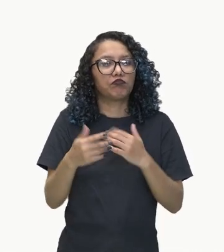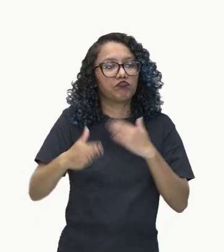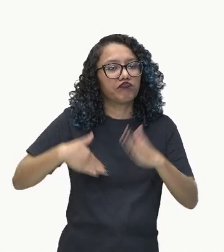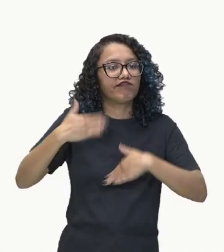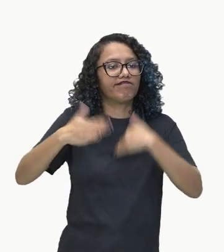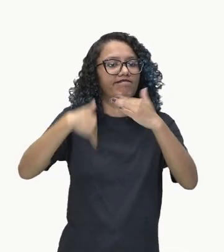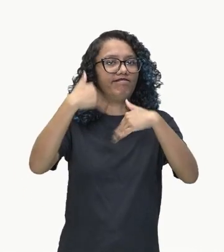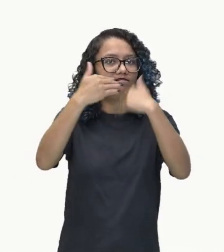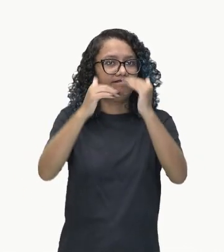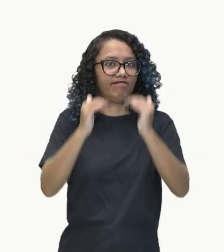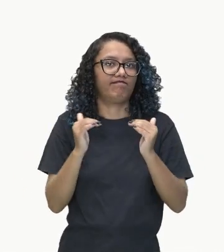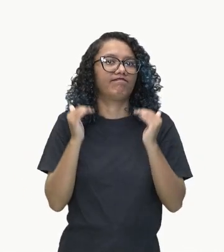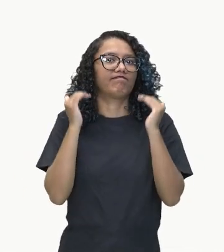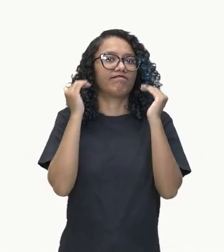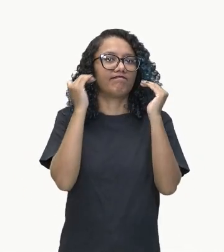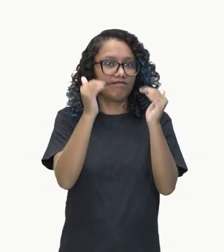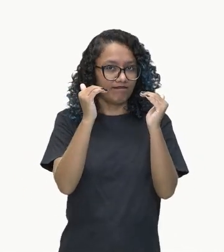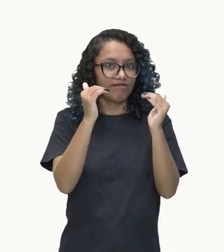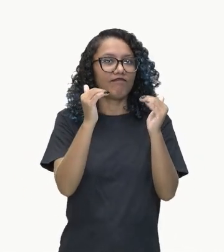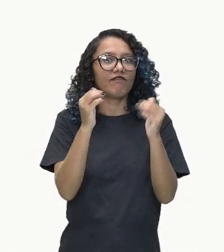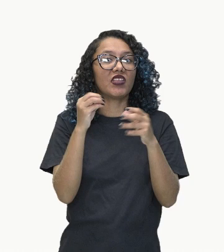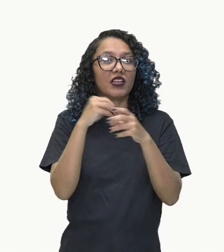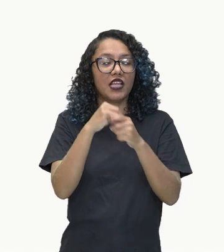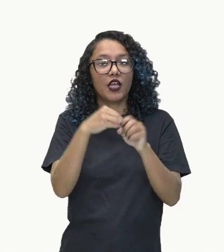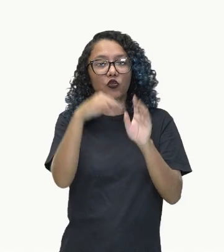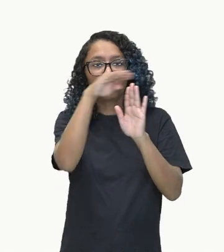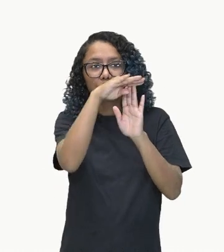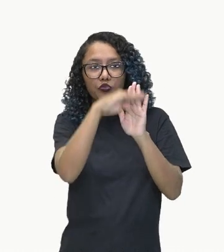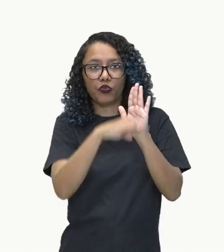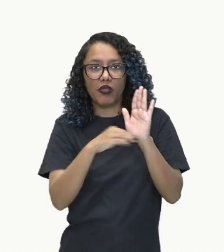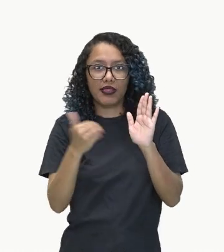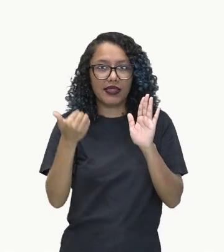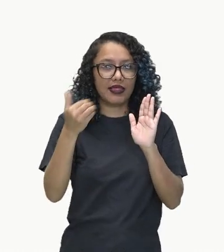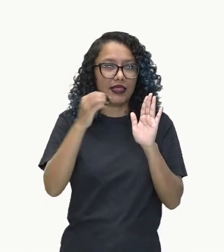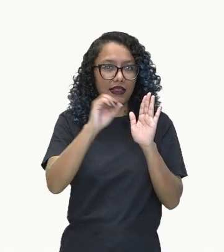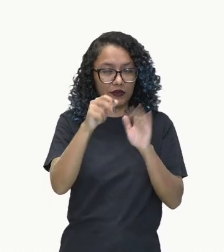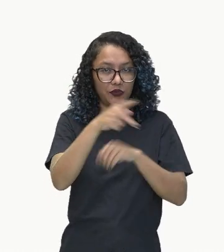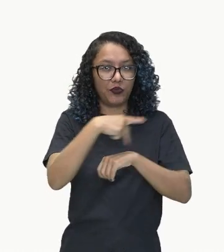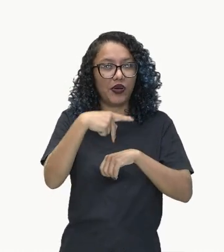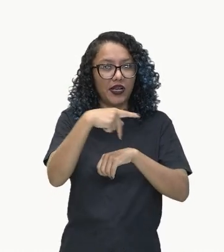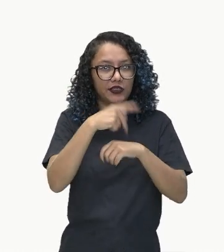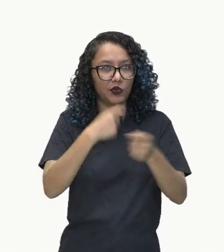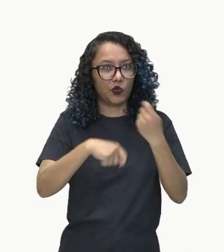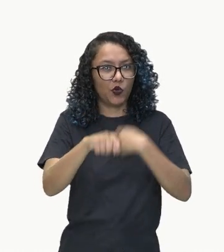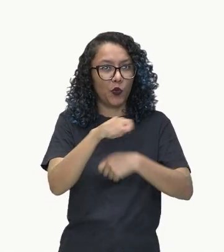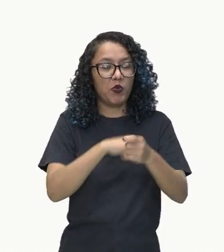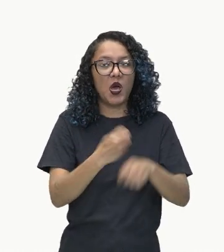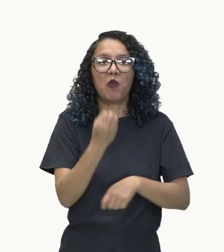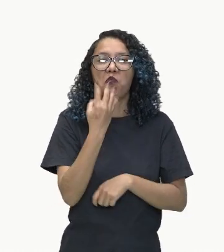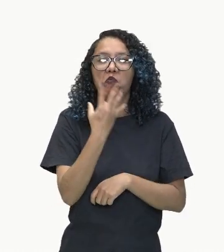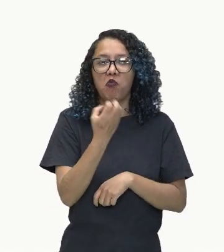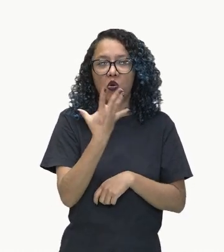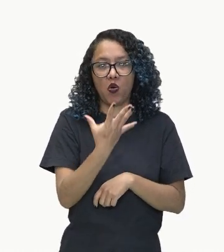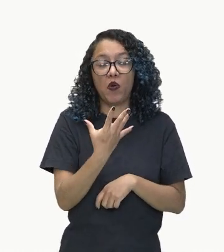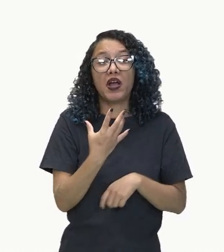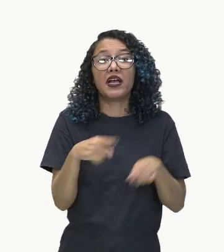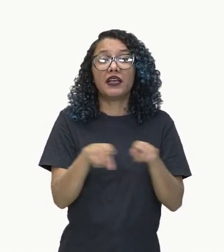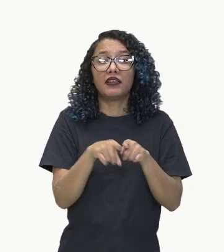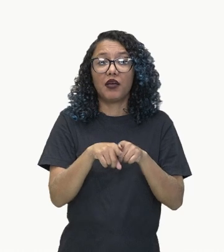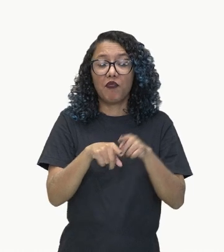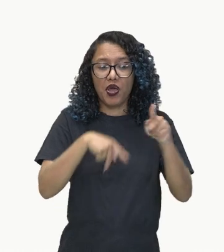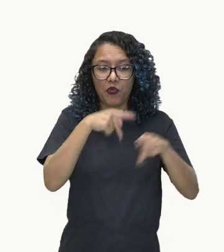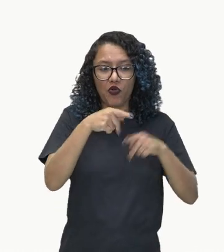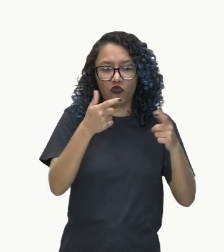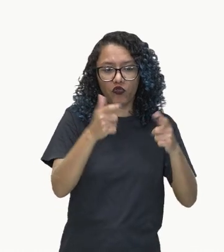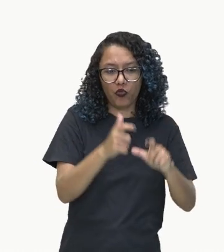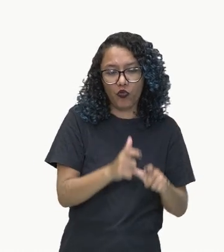está ali entre as 10 maiores economias, e a gente verifica que é um país que é pouco populoso, pouco